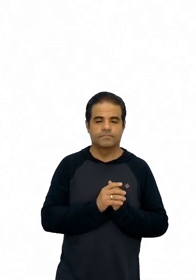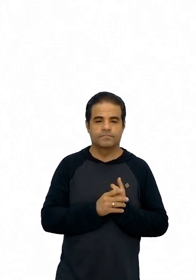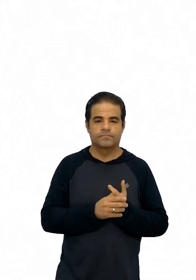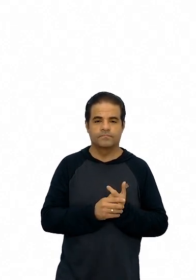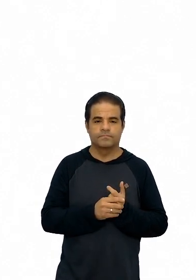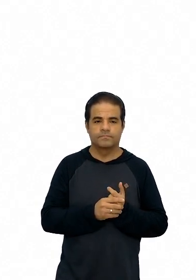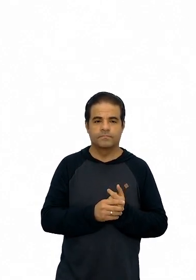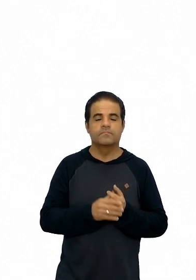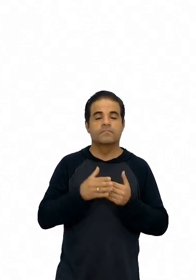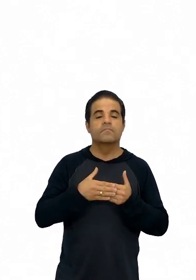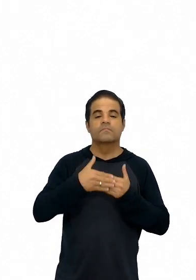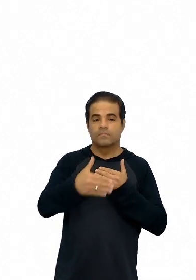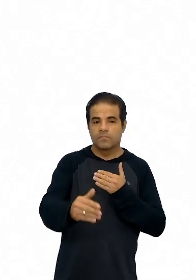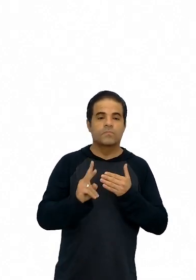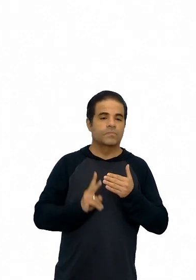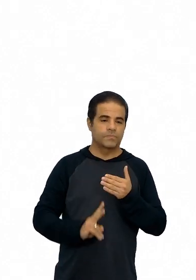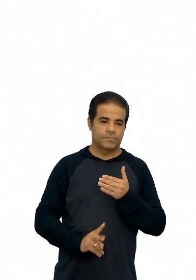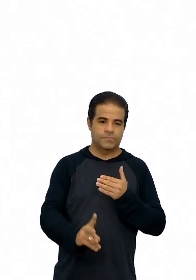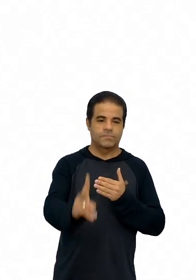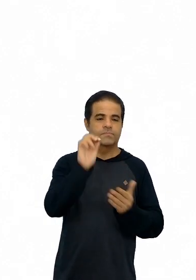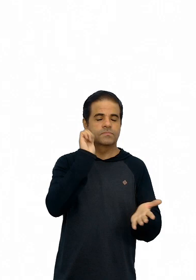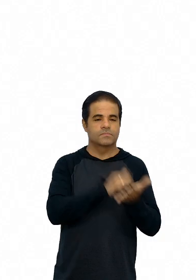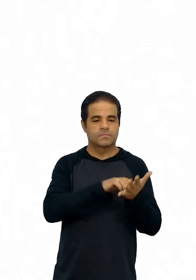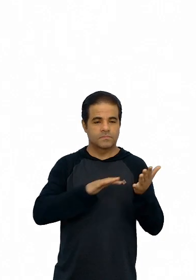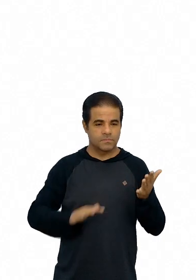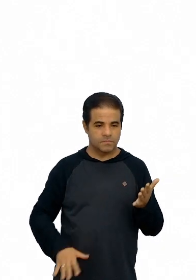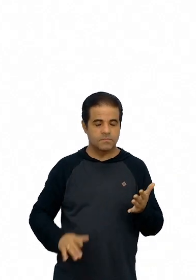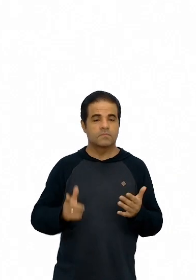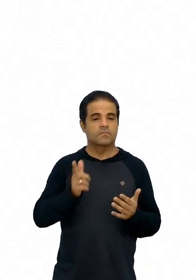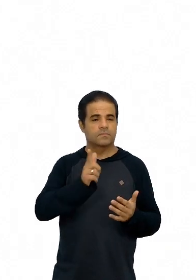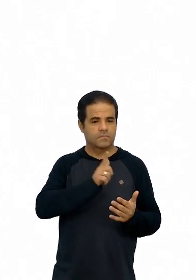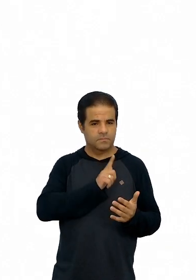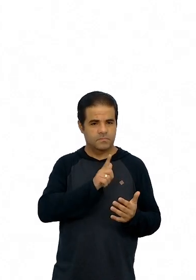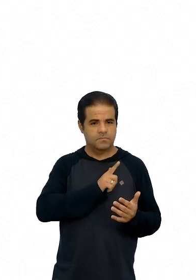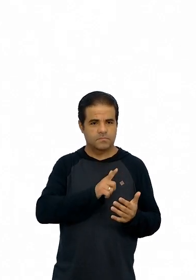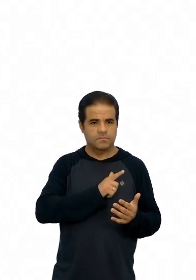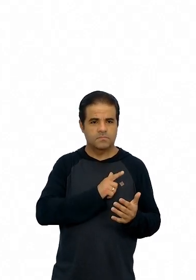E aí, passando adiante dessas atividades que a gente tem sobre